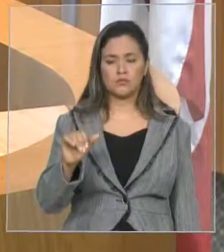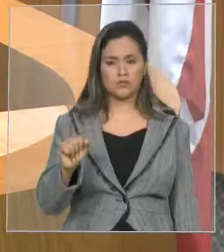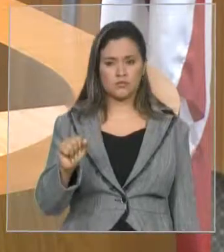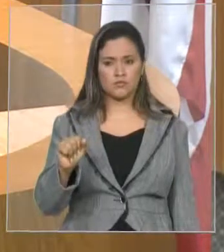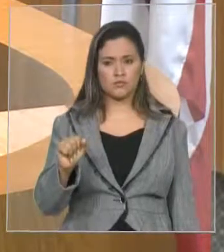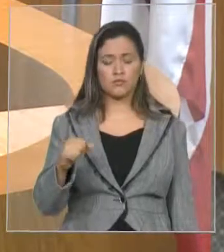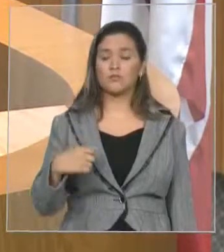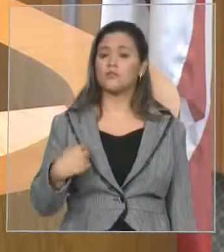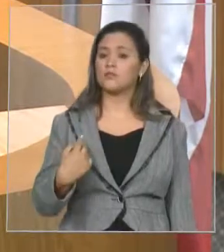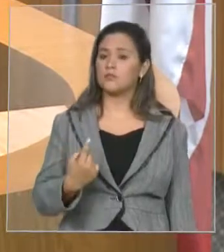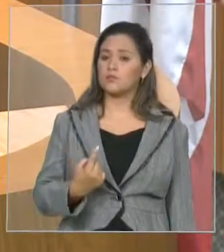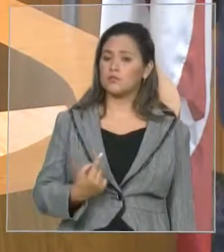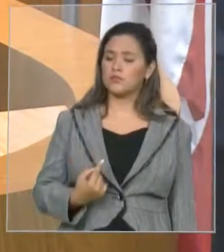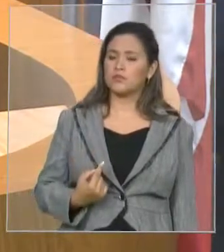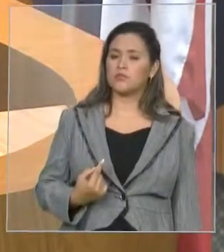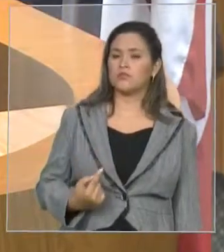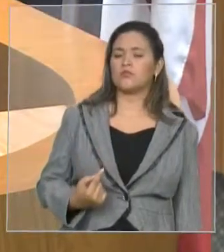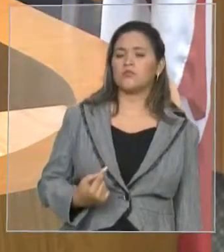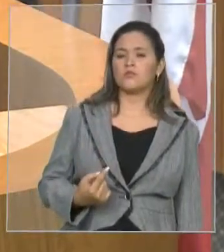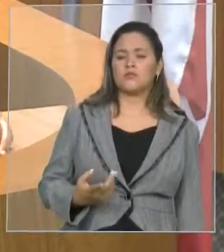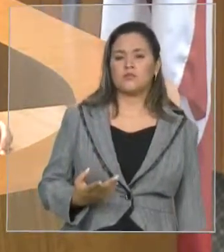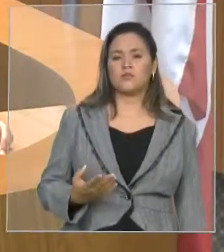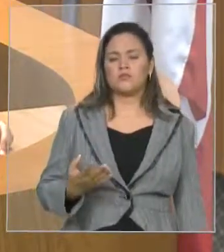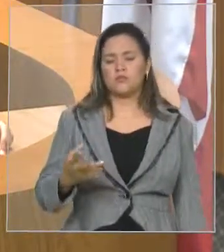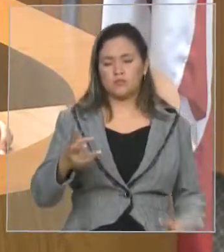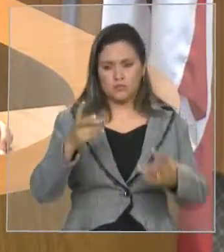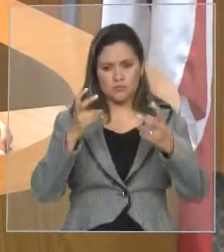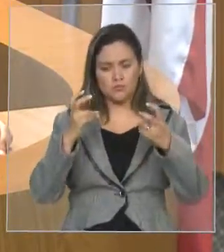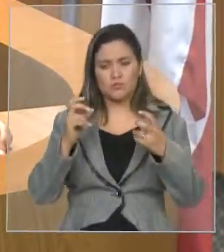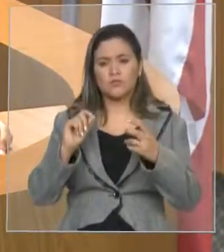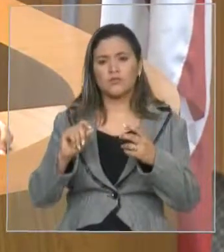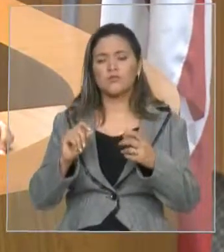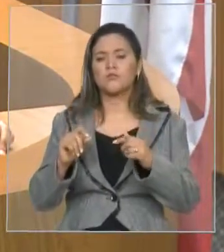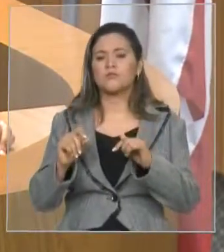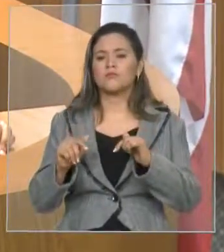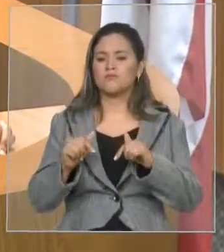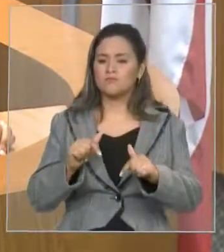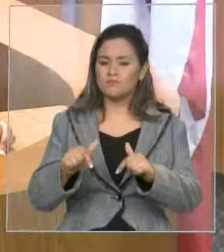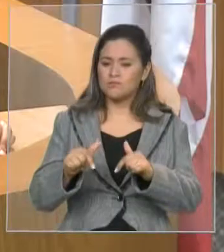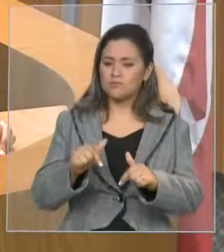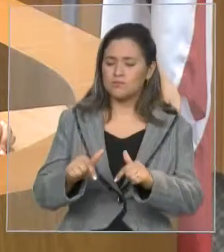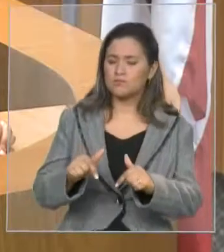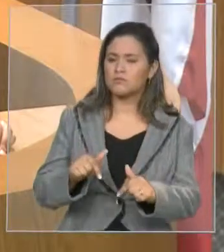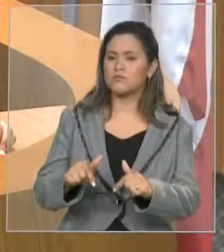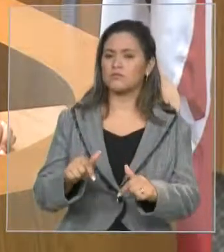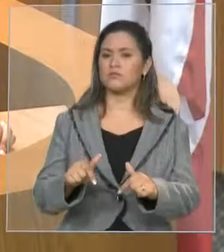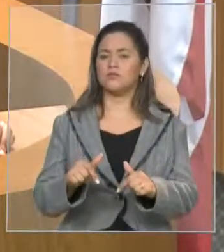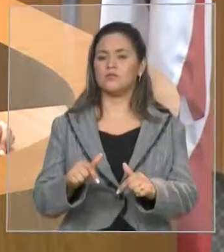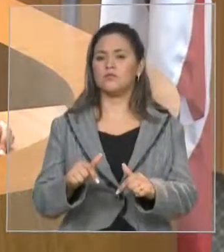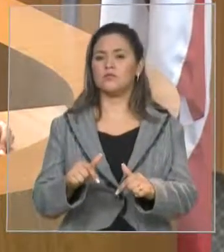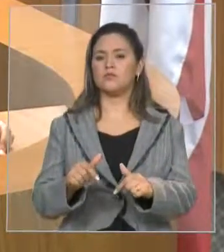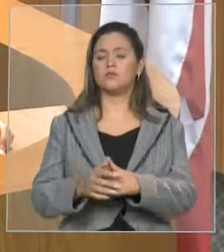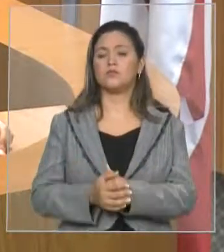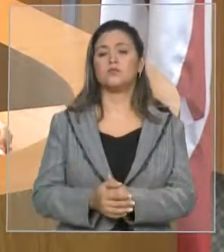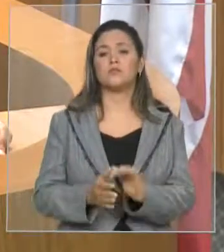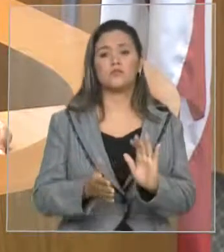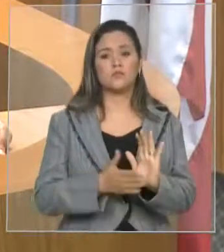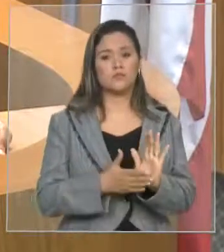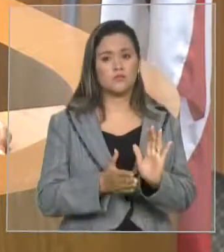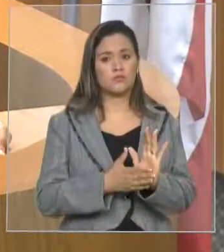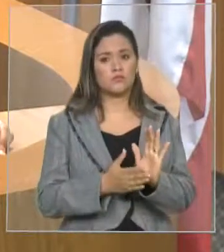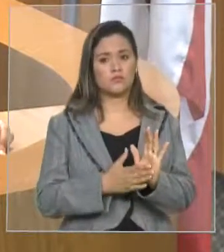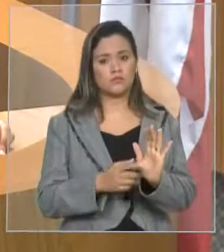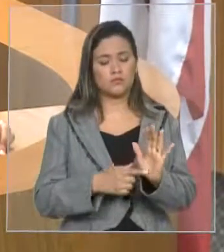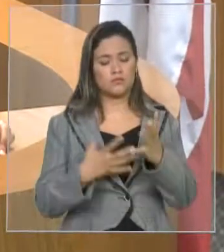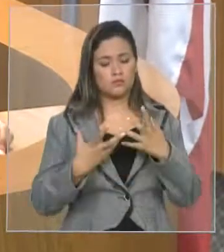com muita dedicação, apresentou esses projetos de resolução legislativa. E essas proposições foram